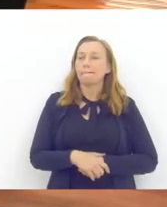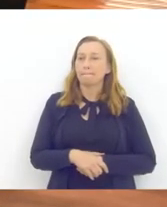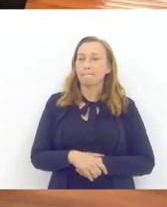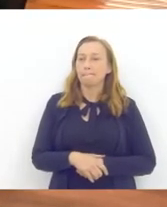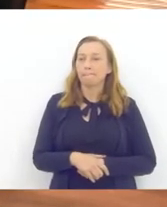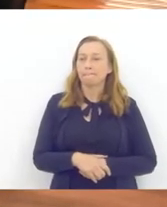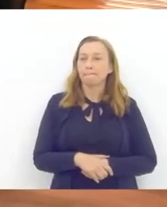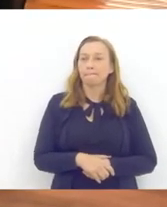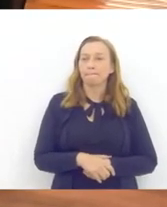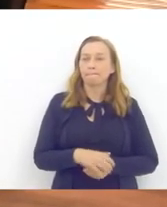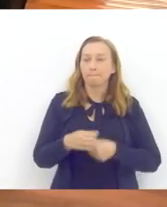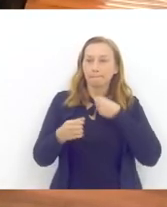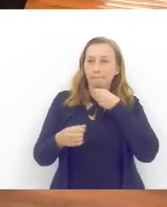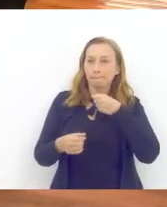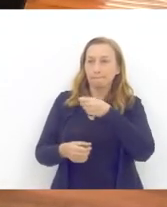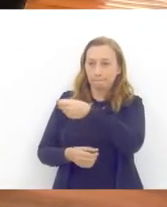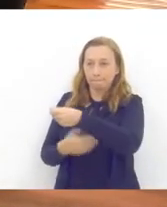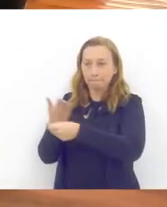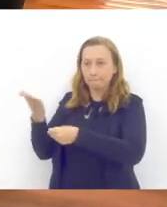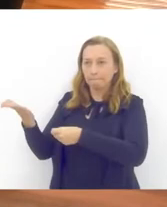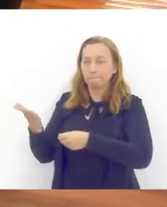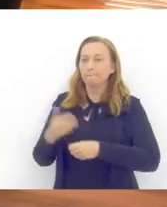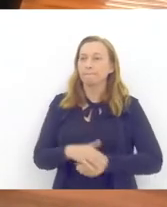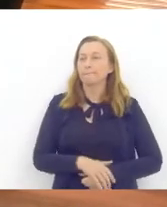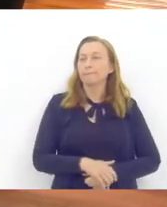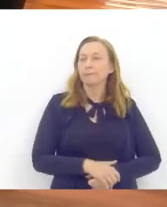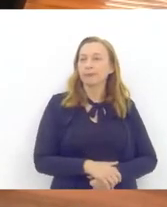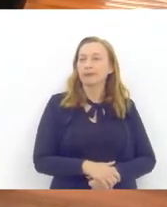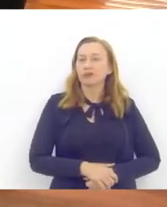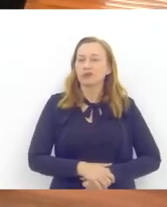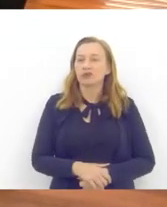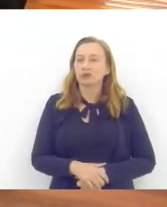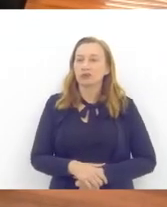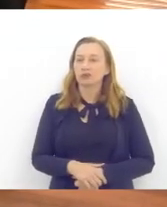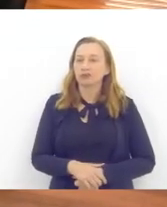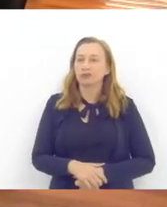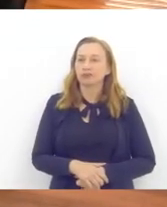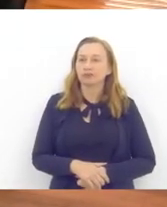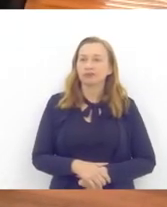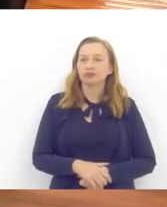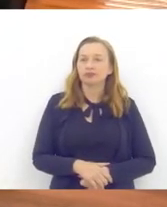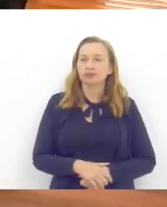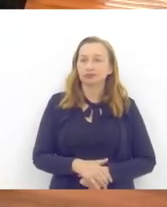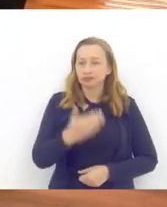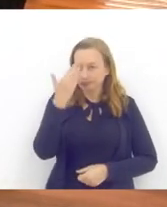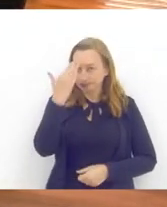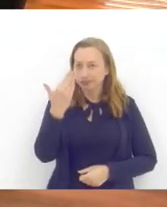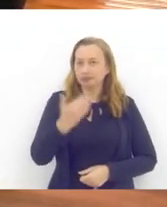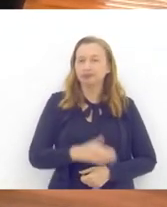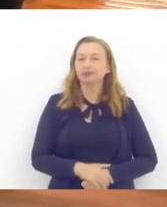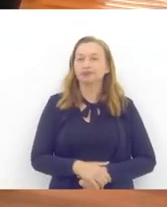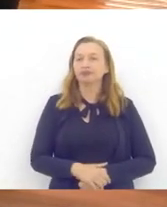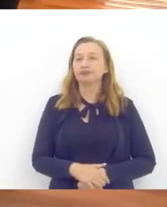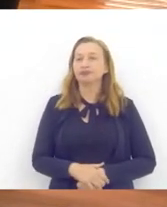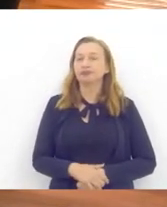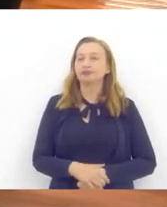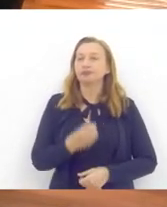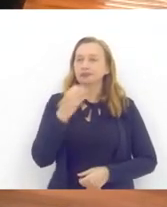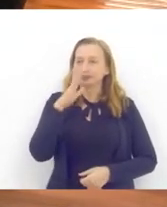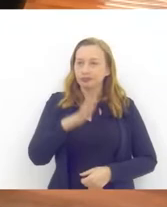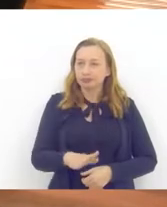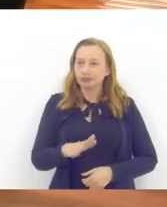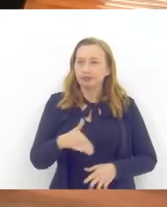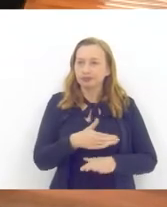Tem um microfone para o doutor Rodrigo, por pode favor. Pode passar aí, Ferreirinha, por favor. Obrigado, Ferreirinha. Obrigado. Boa tarde a